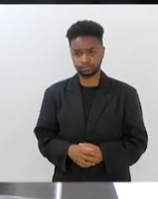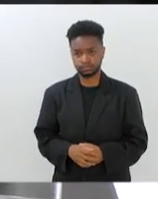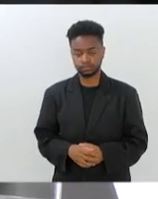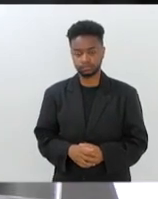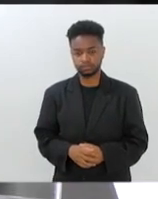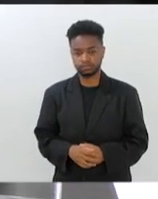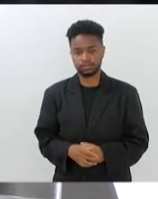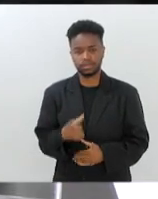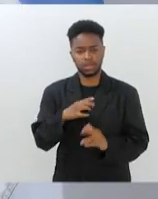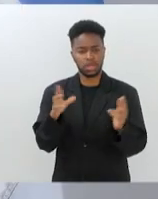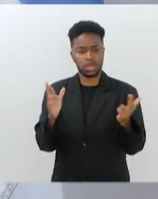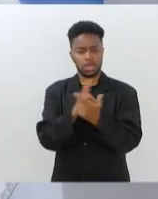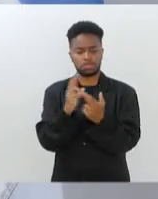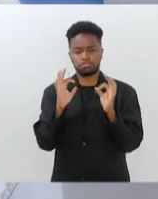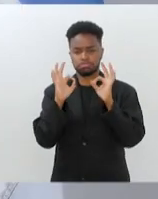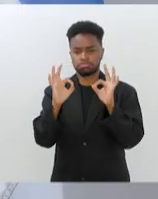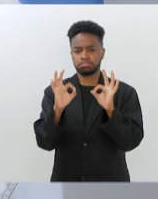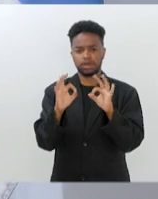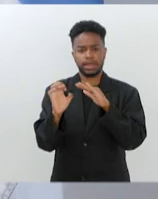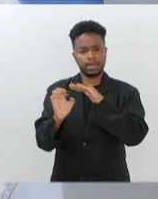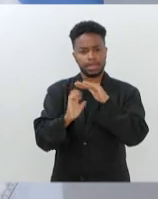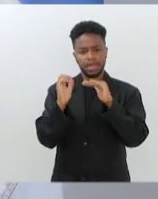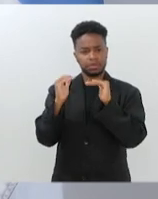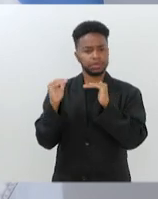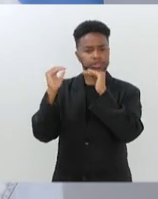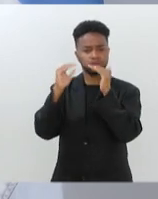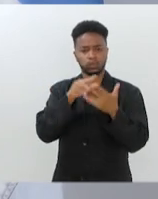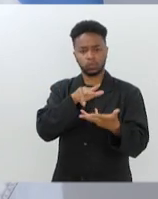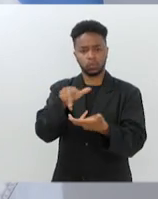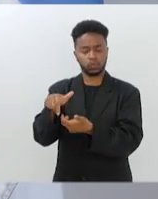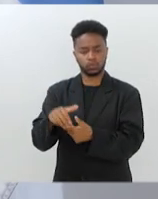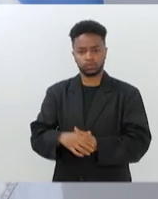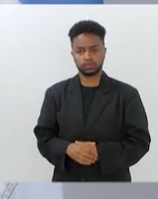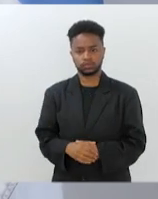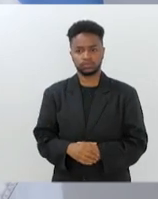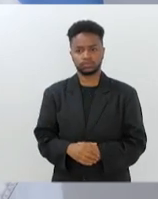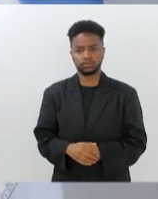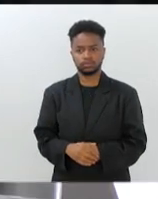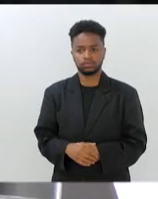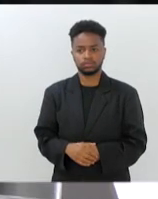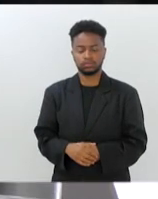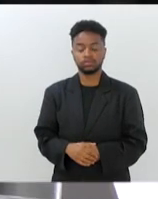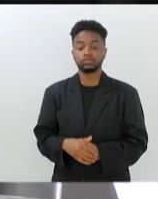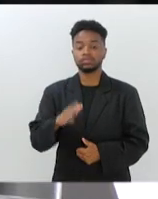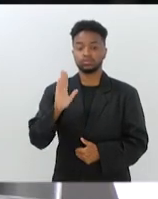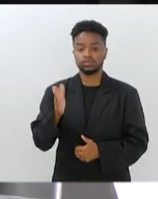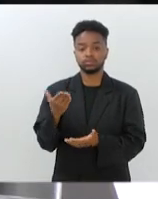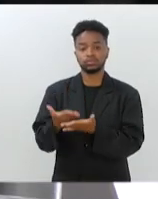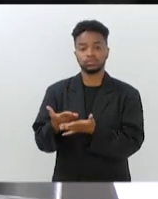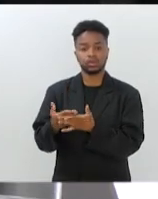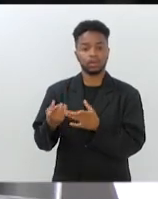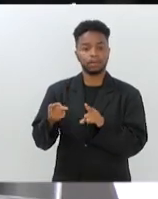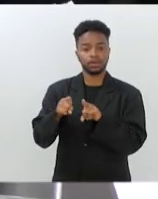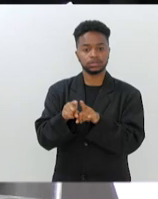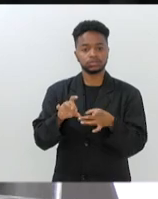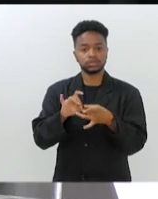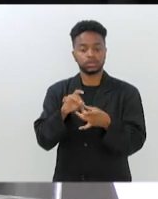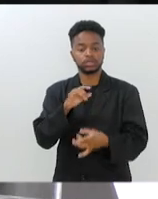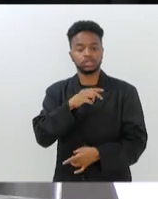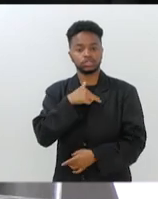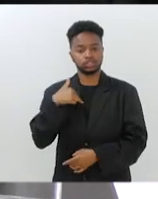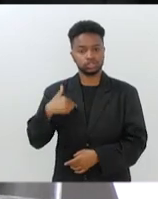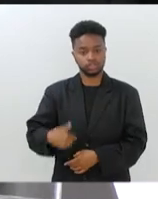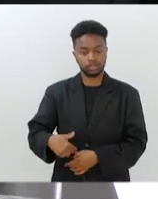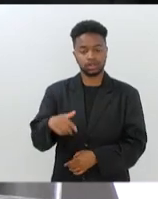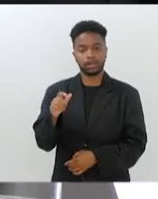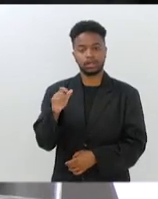esse grande relacionamento com super empresários pelo mundo afora Então já tá estudando parcerias com a China com a Itália e com